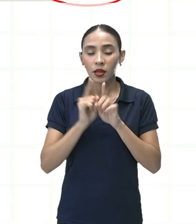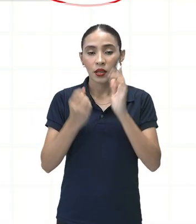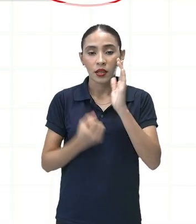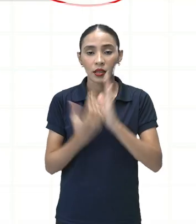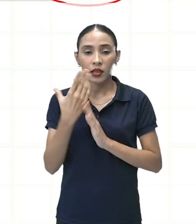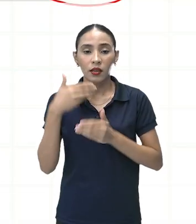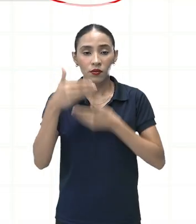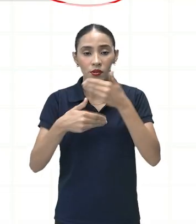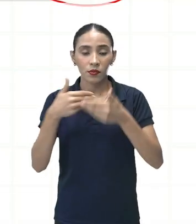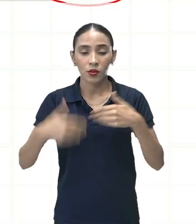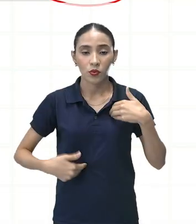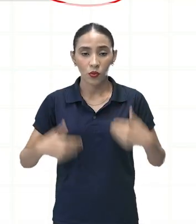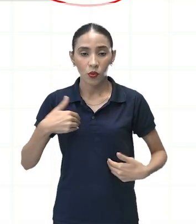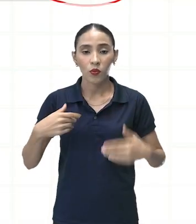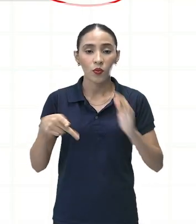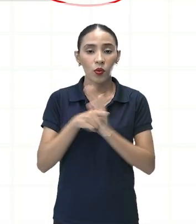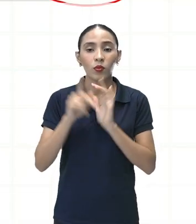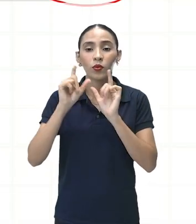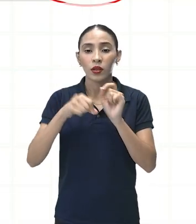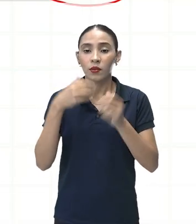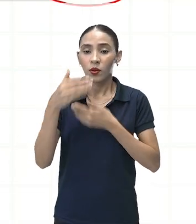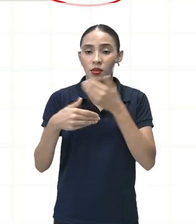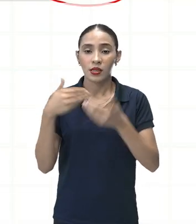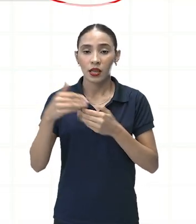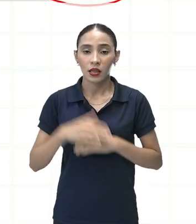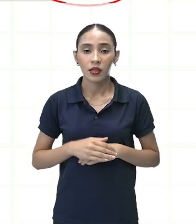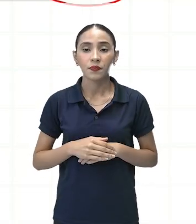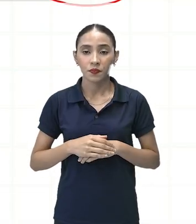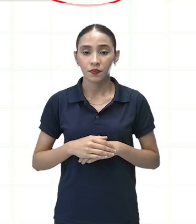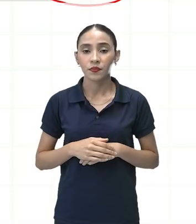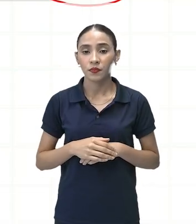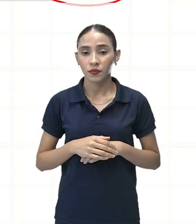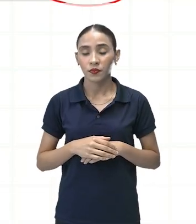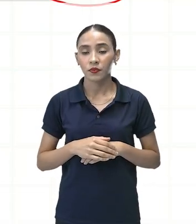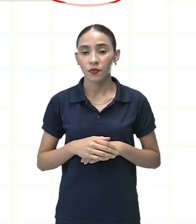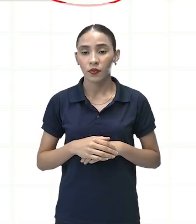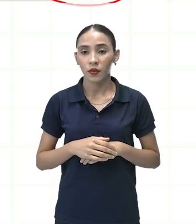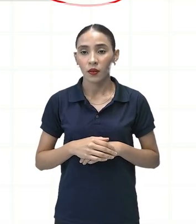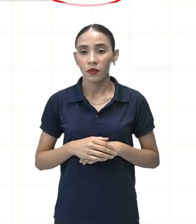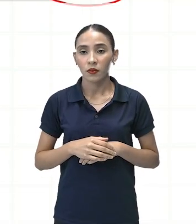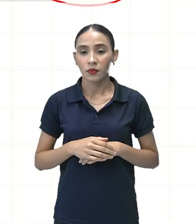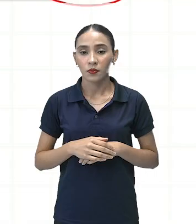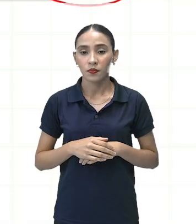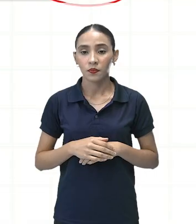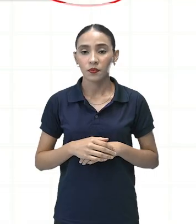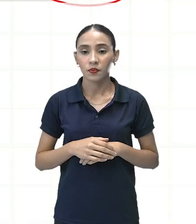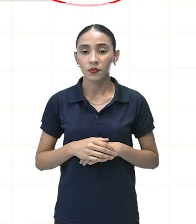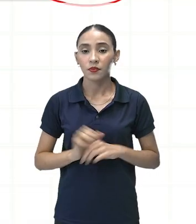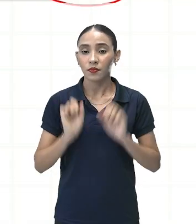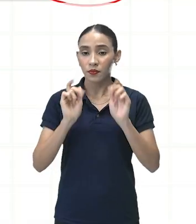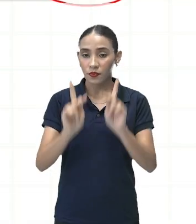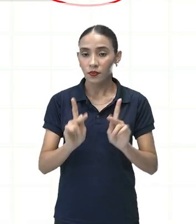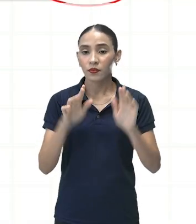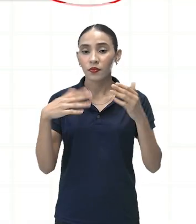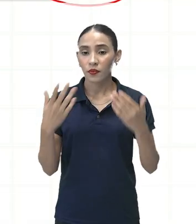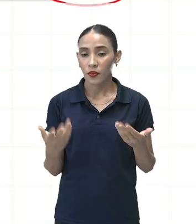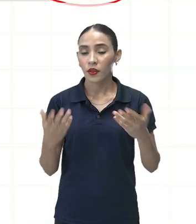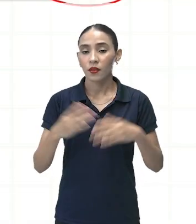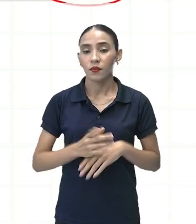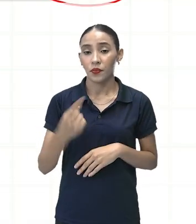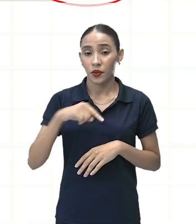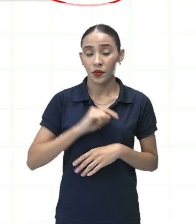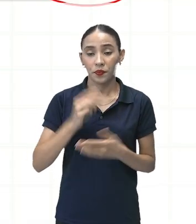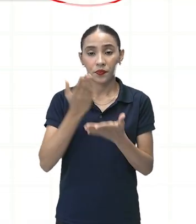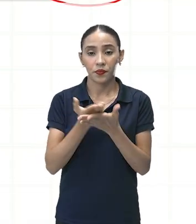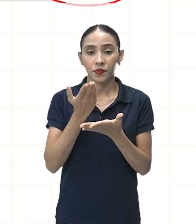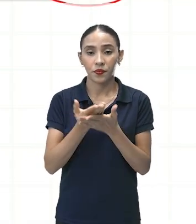proteínas necessárias para a construção e funcionamento do corpo sejam processadas, sejam produzidas. Muito